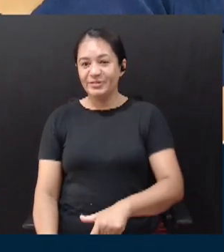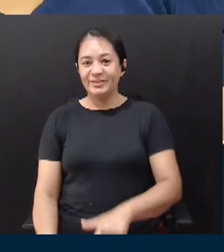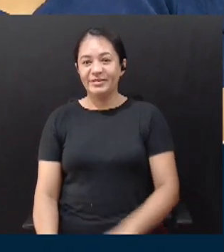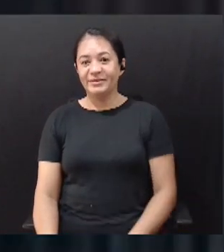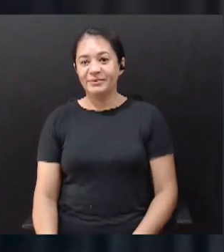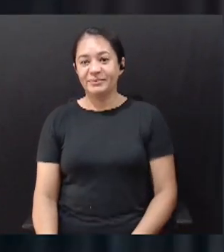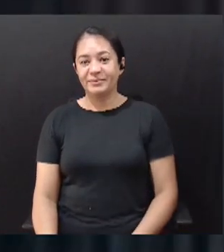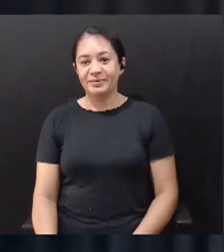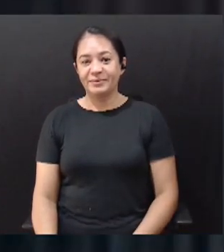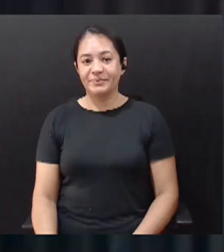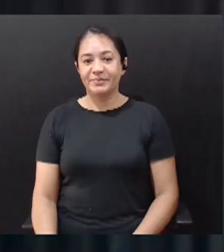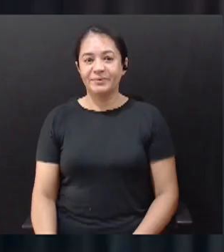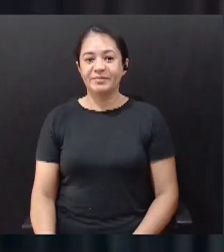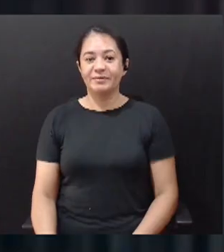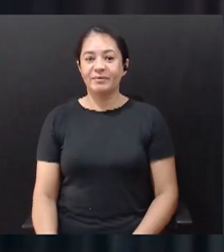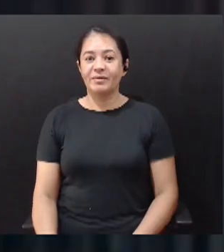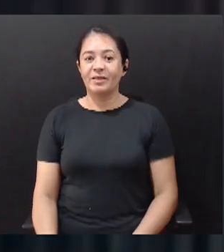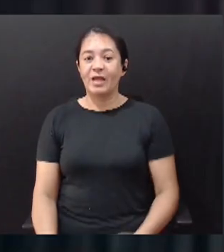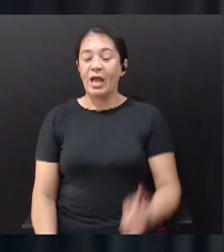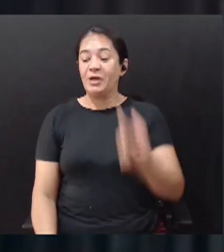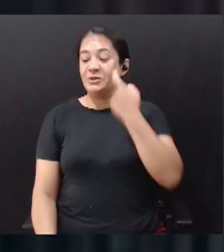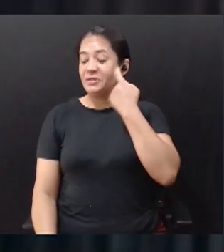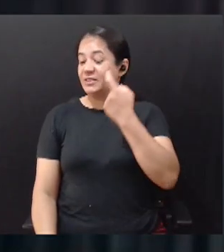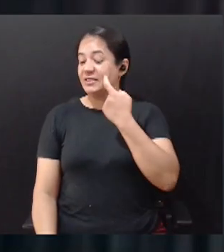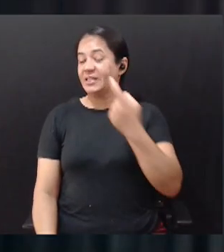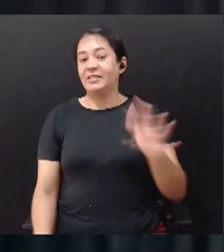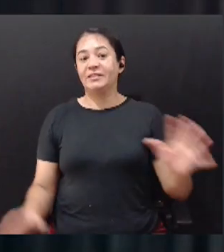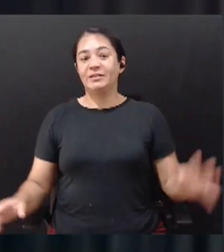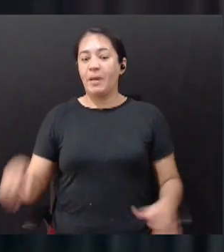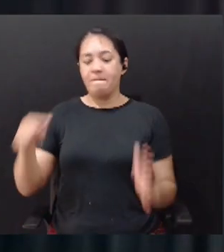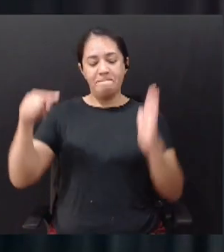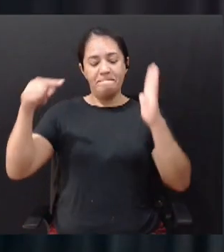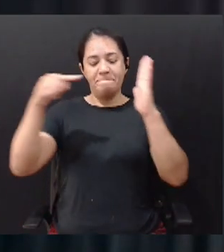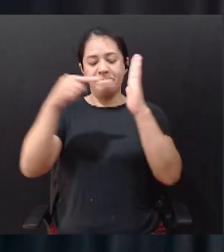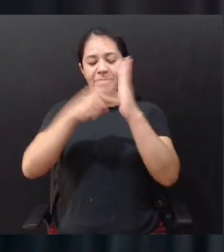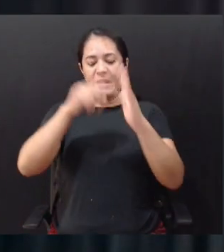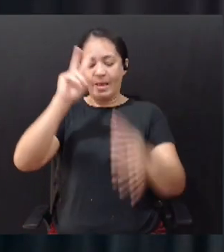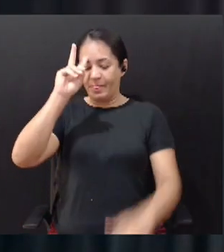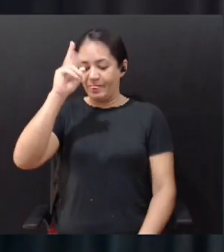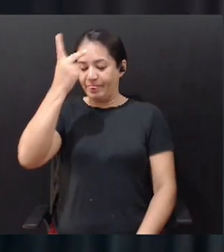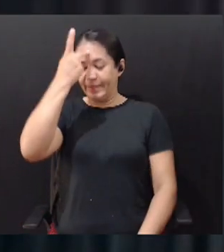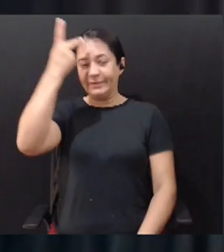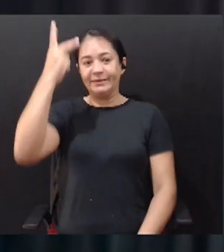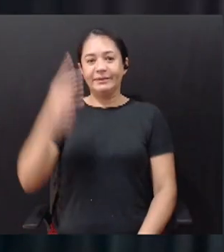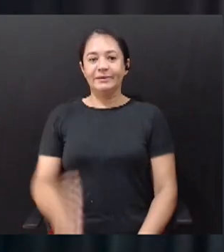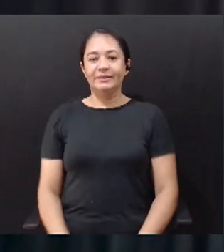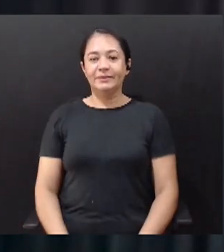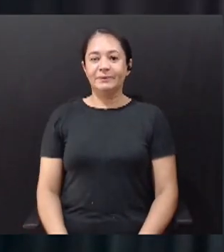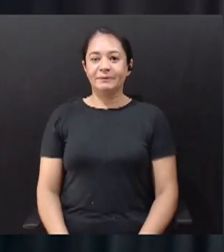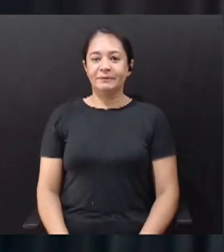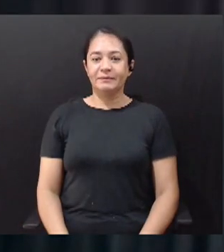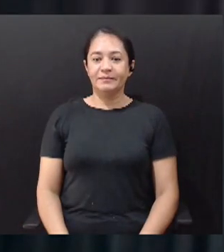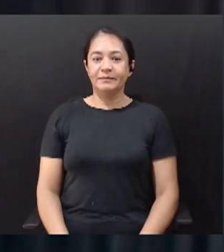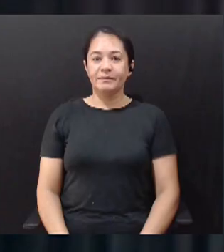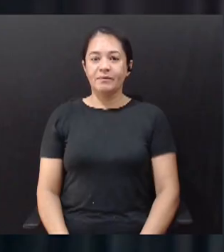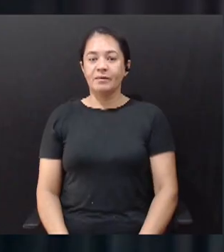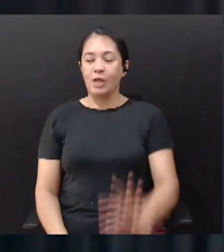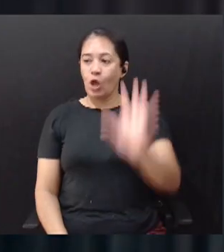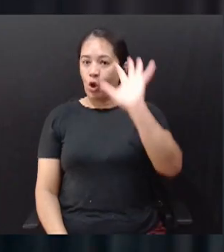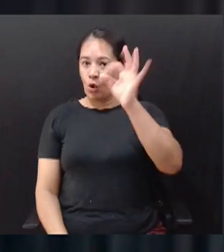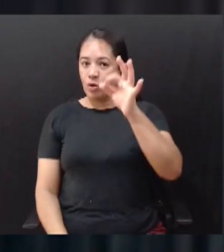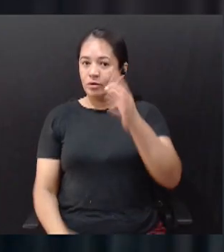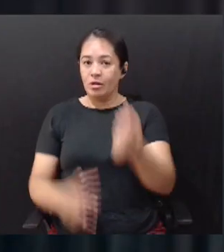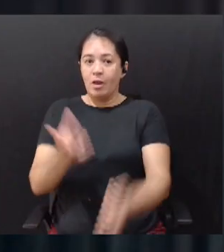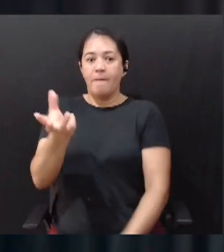É o sextou, né? Aperta o botão ali, vira uma chavinha. Com certeza, Eduardo, essa impulsividade, ela